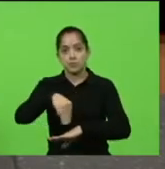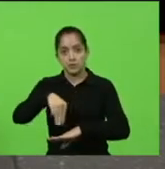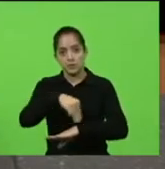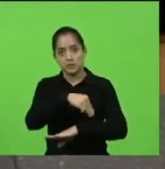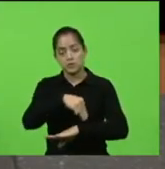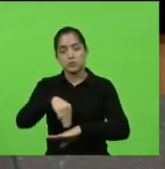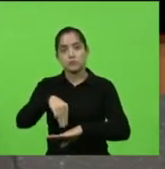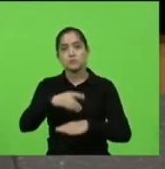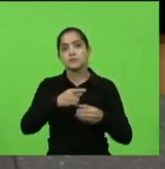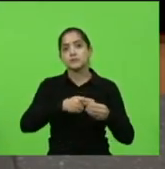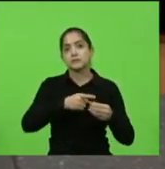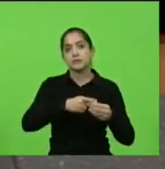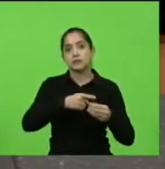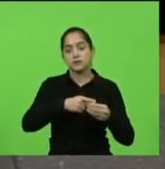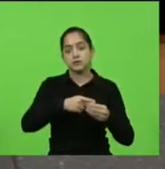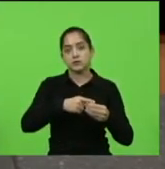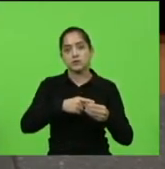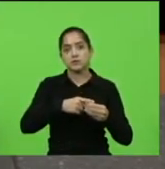à época